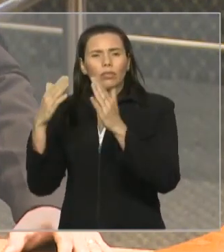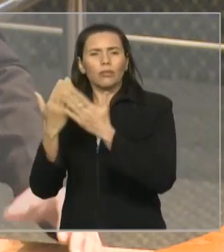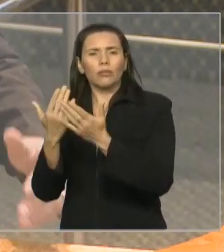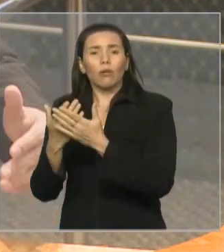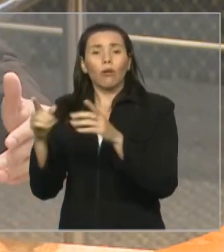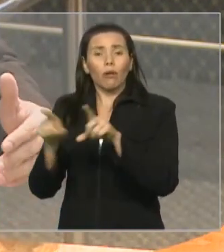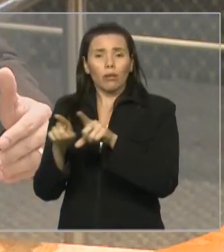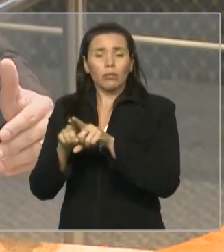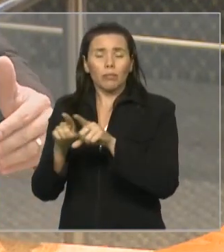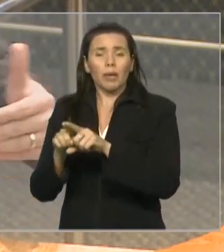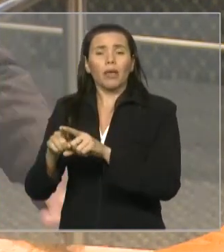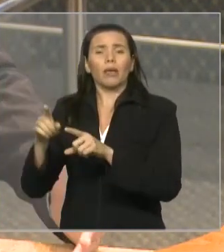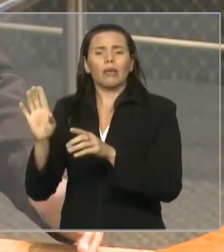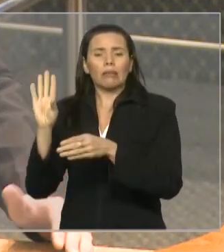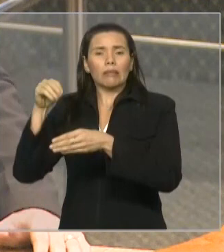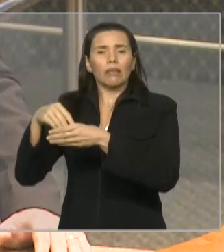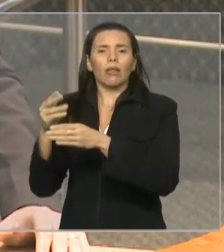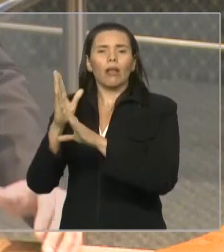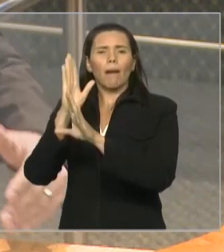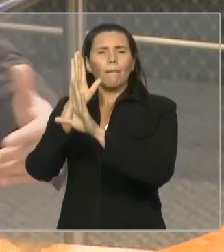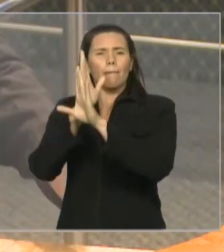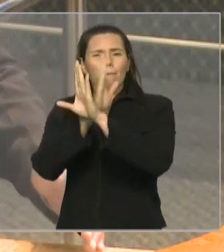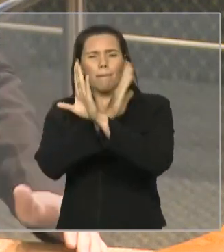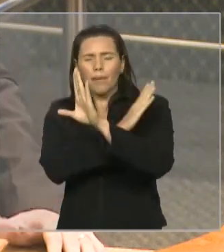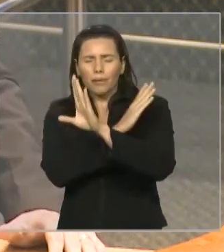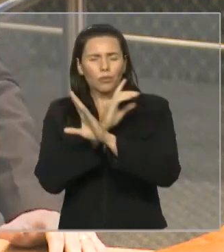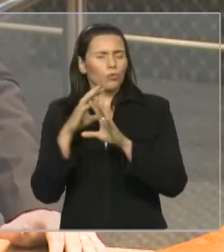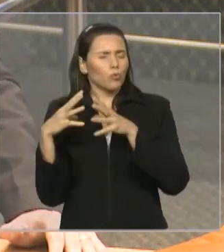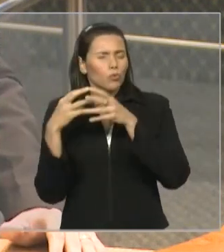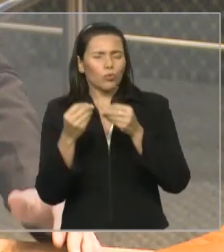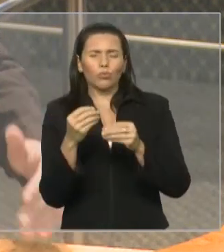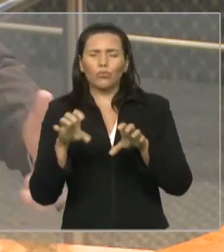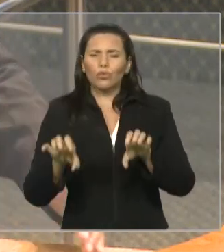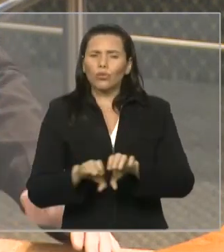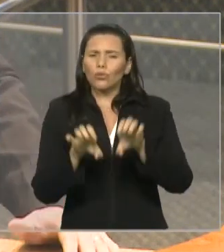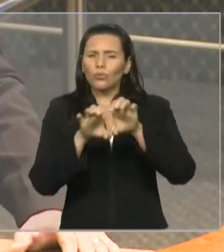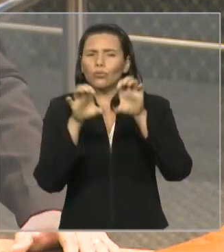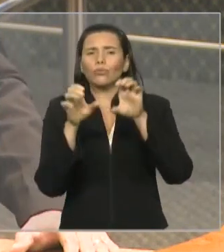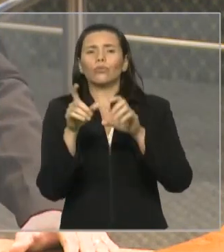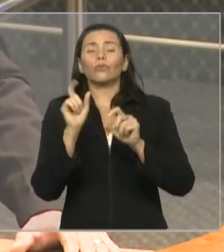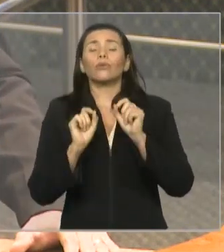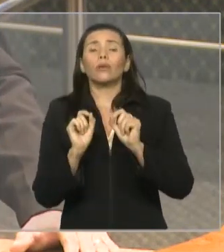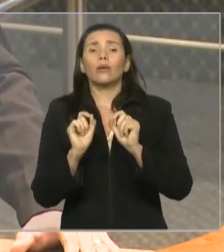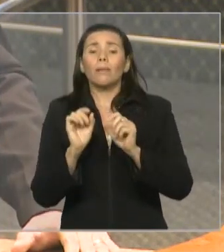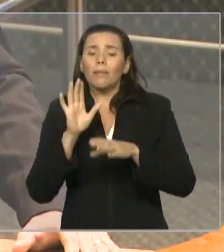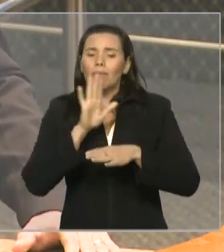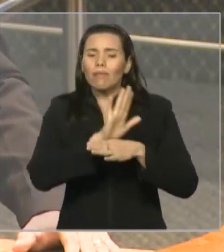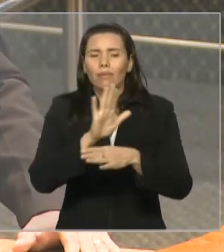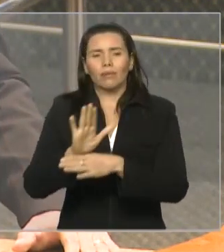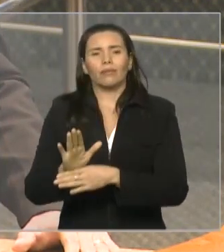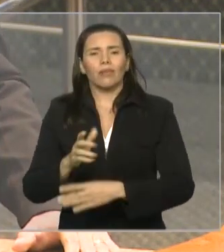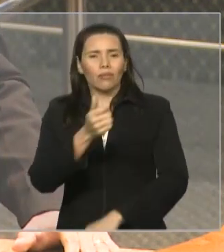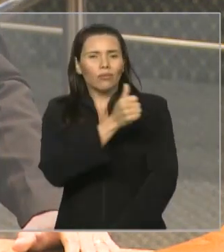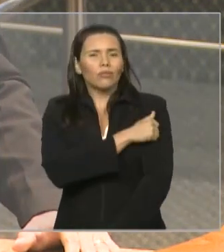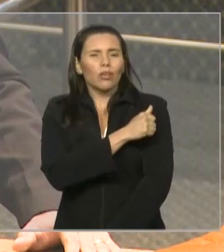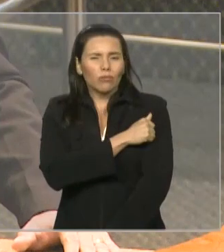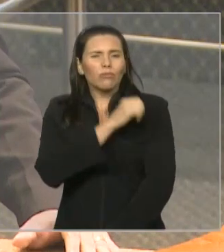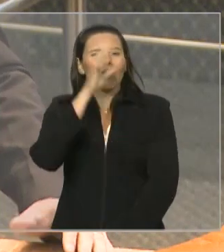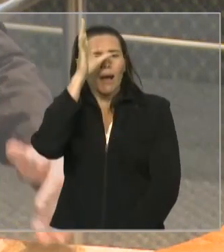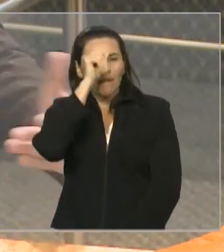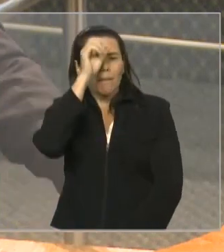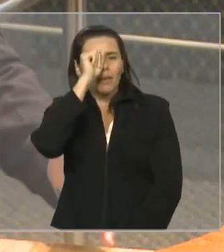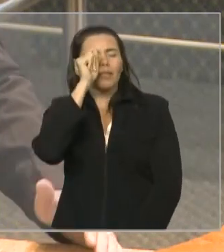população, com modernização, com toda a estrutura e capacitação para que esses alunos possam aprender de fato e de verdade.